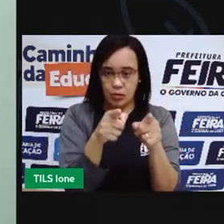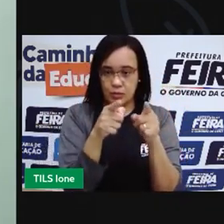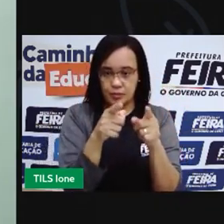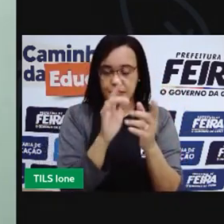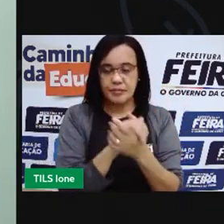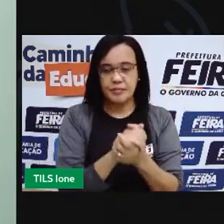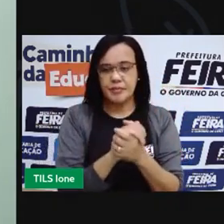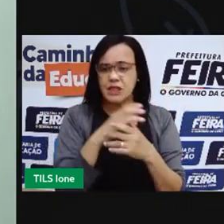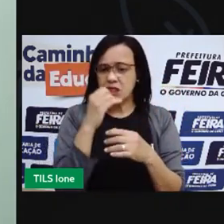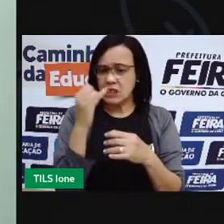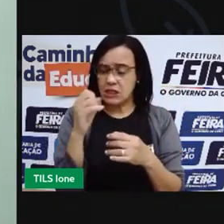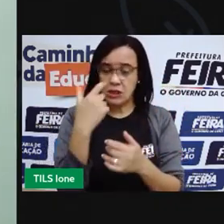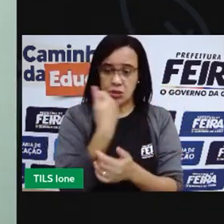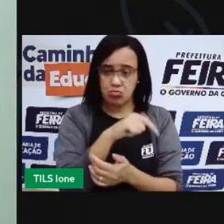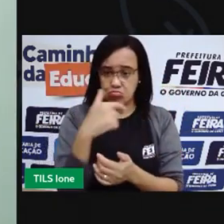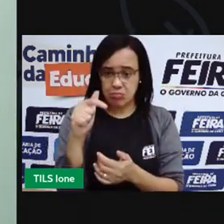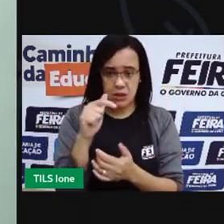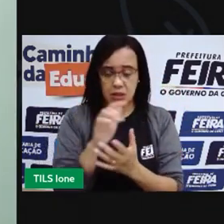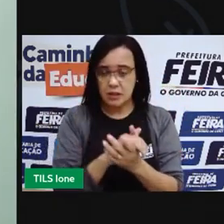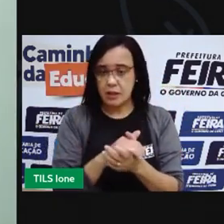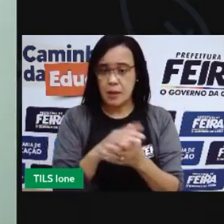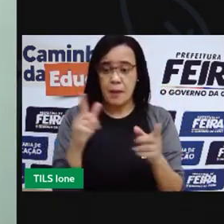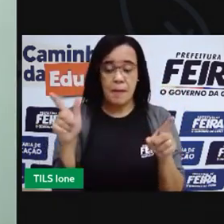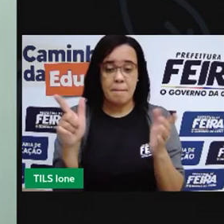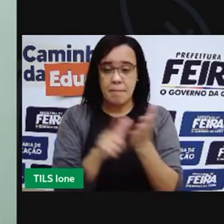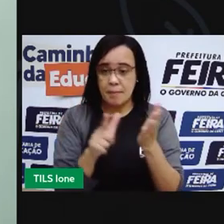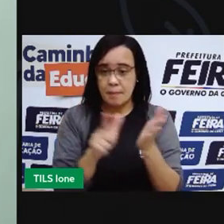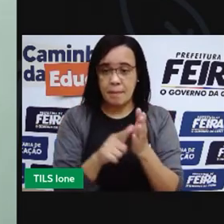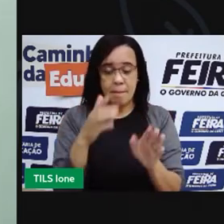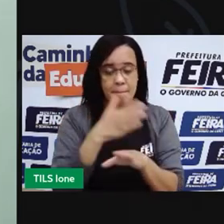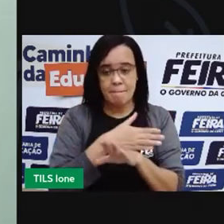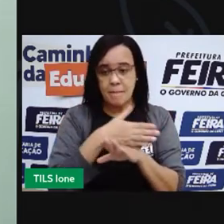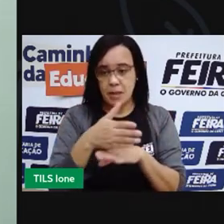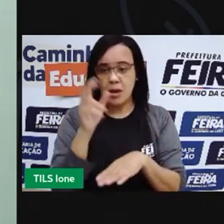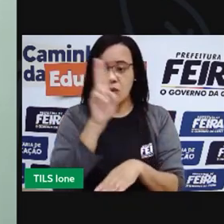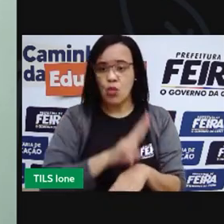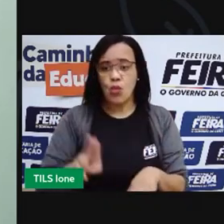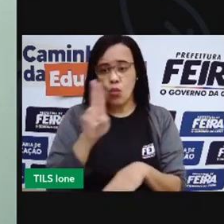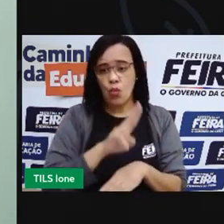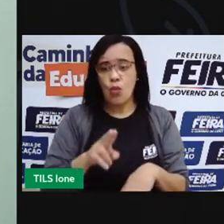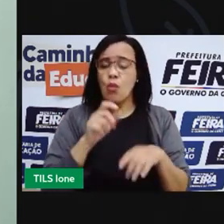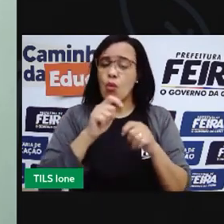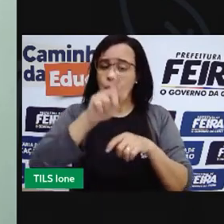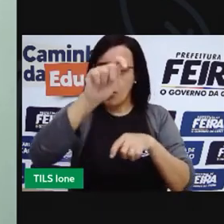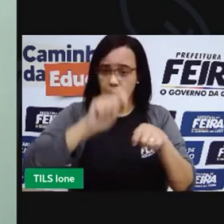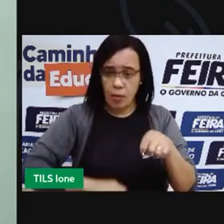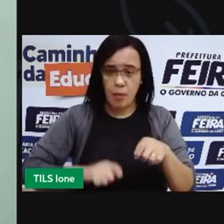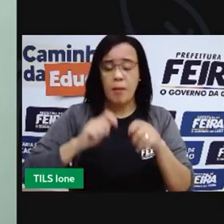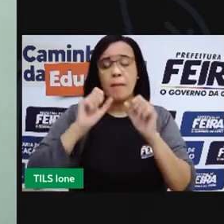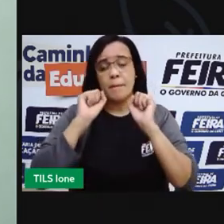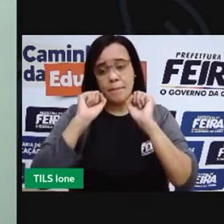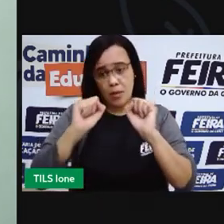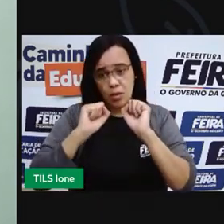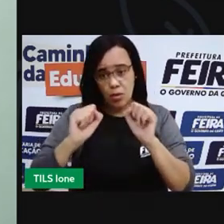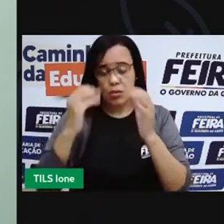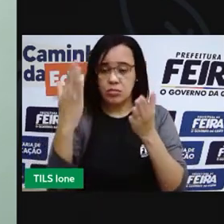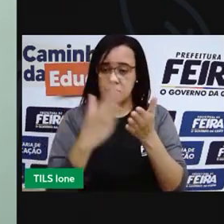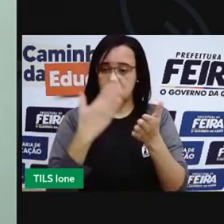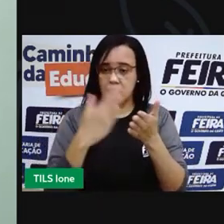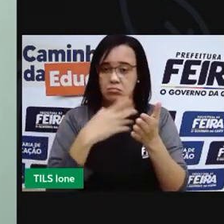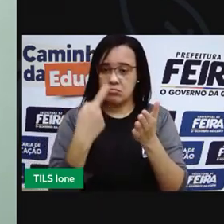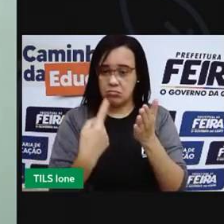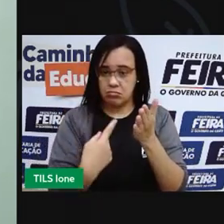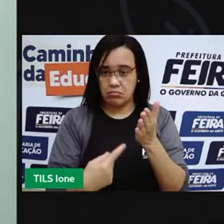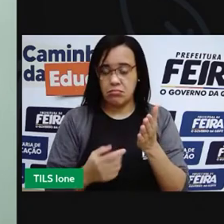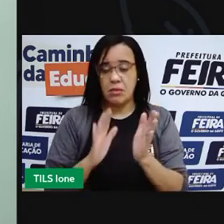Se você não tiver aí uma folha de papel ofício, você pode usar uma folha de caderno. Mas o ideal é uma folha de papel